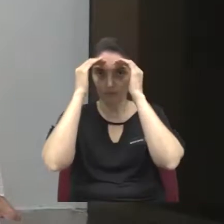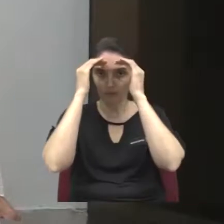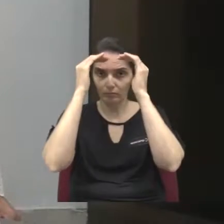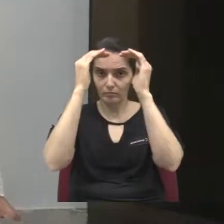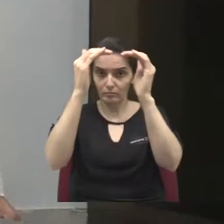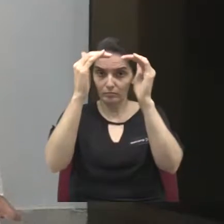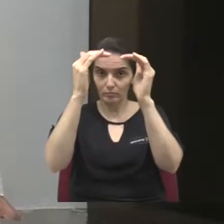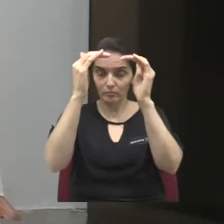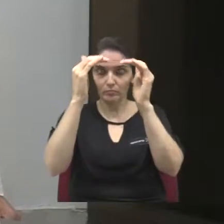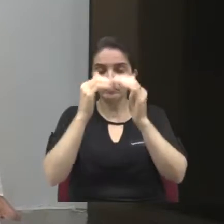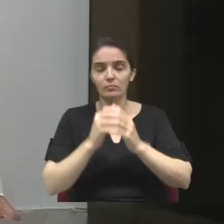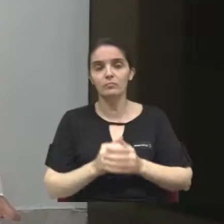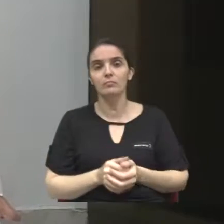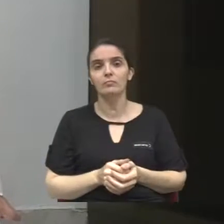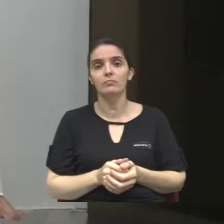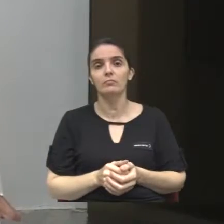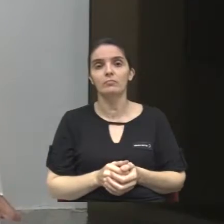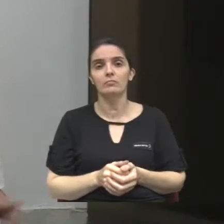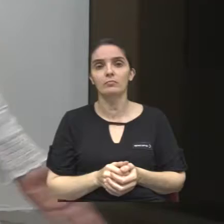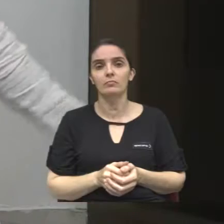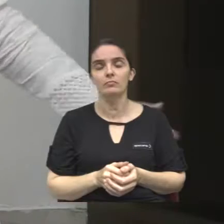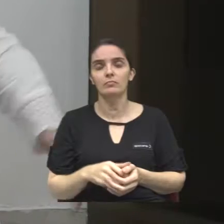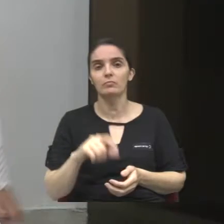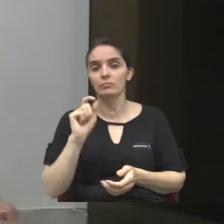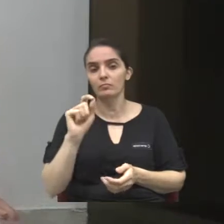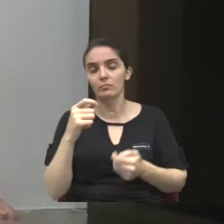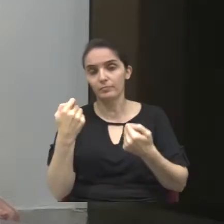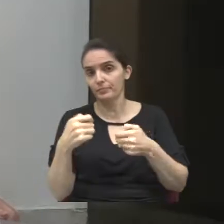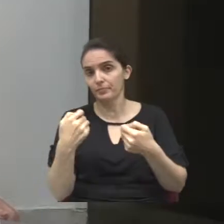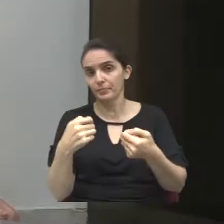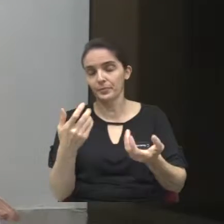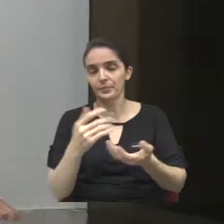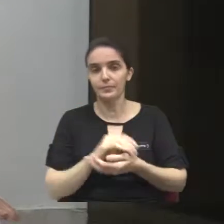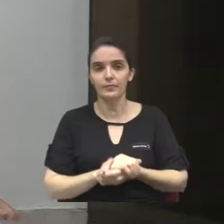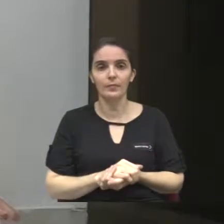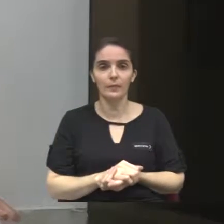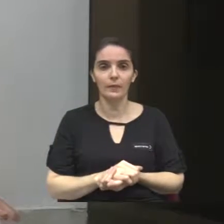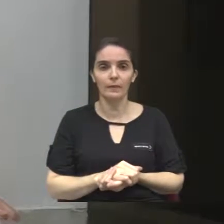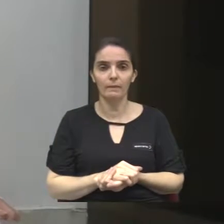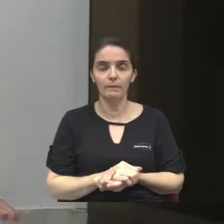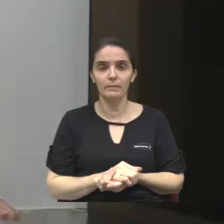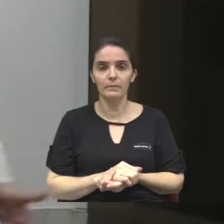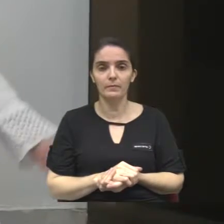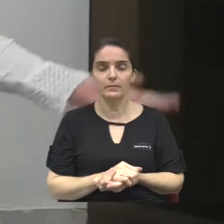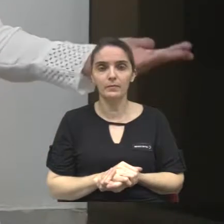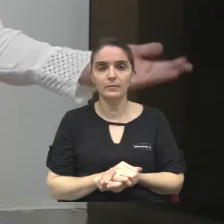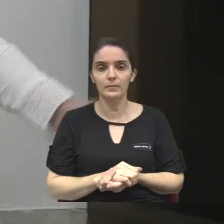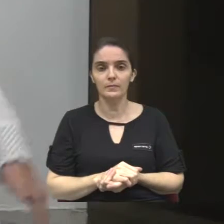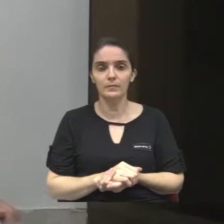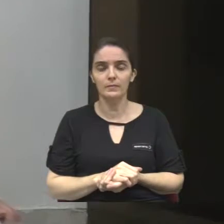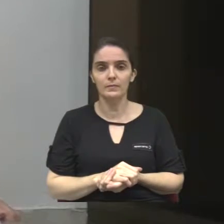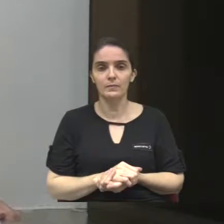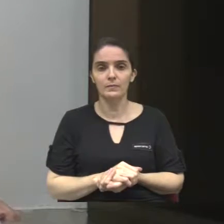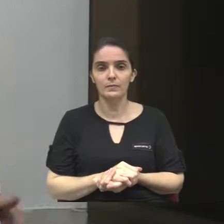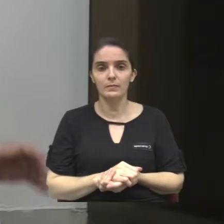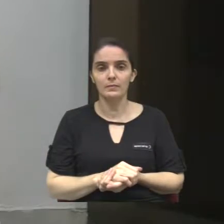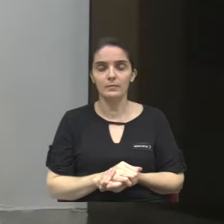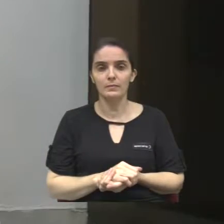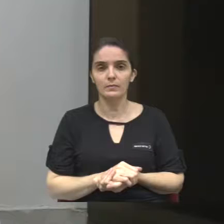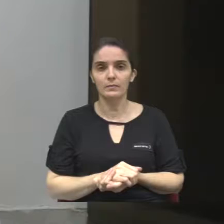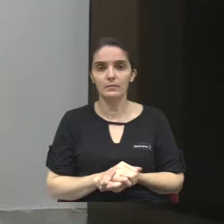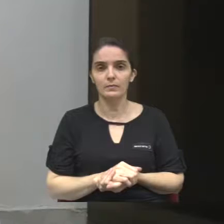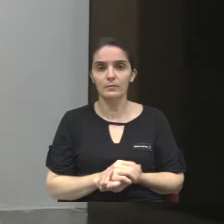cargo lhe fazia. Então, essa é uma colocação. Gostaria que não fosse, que fosse